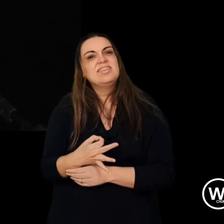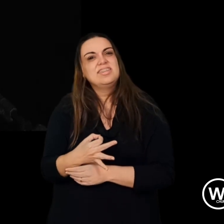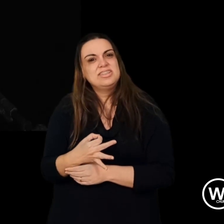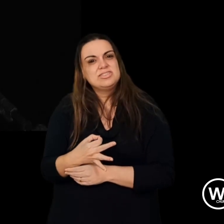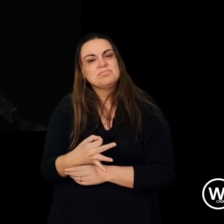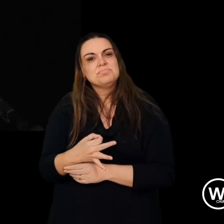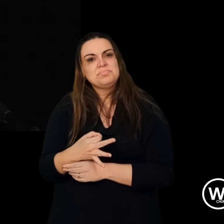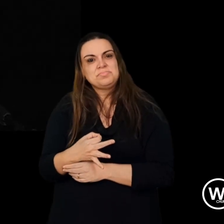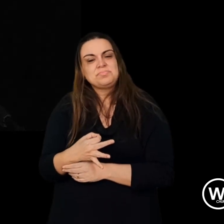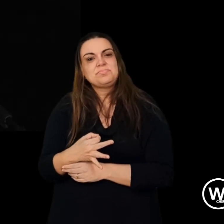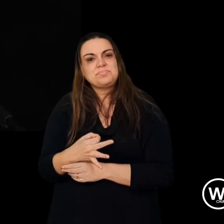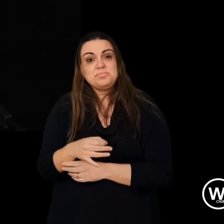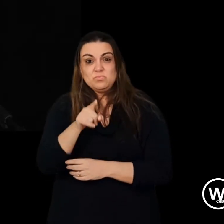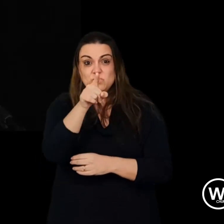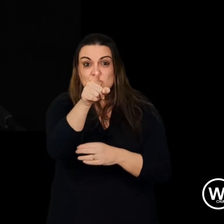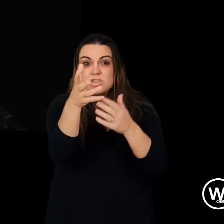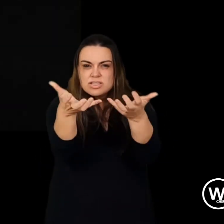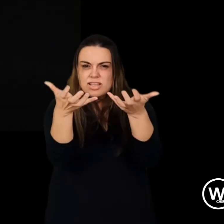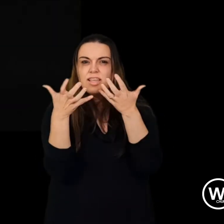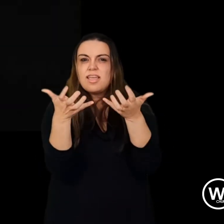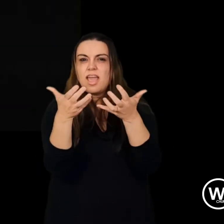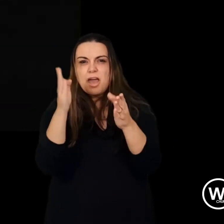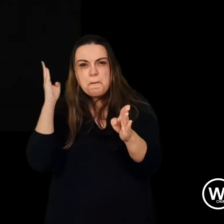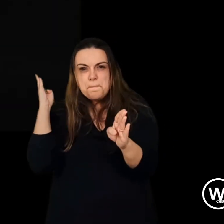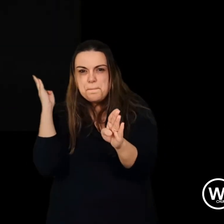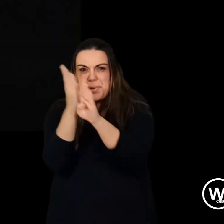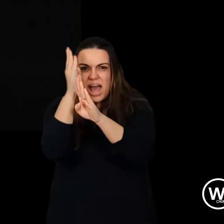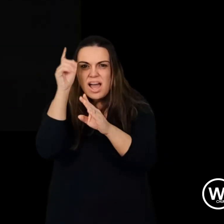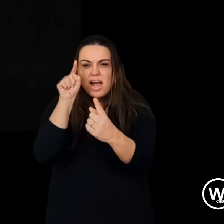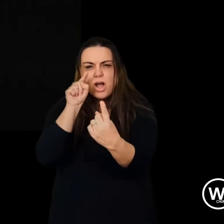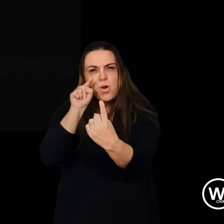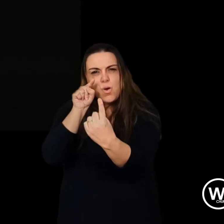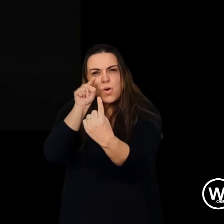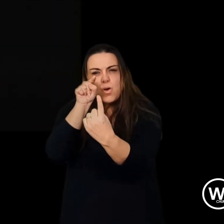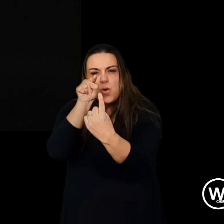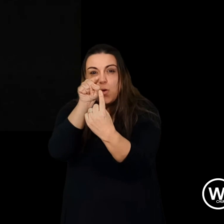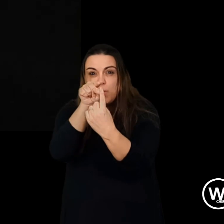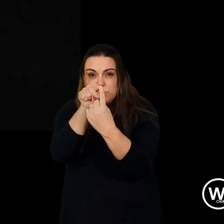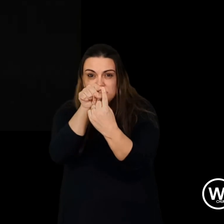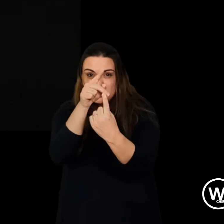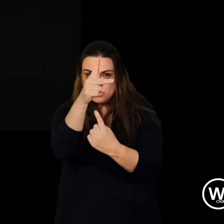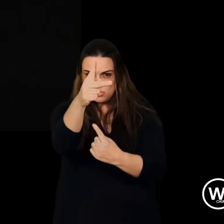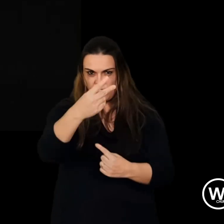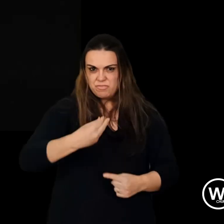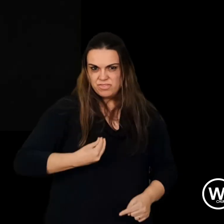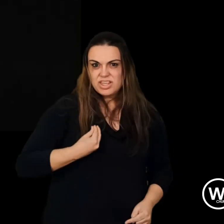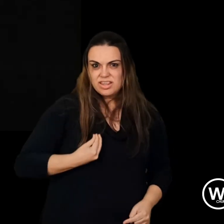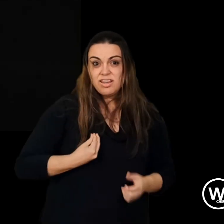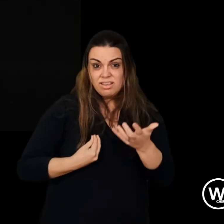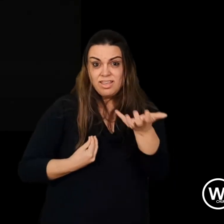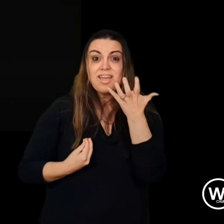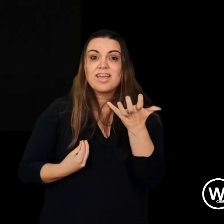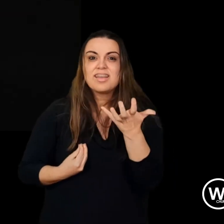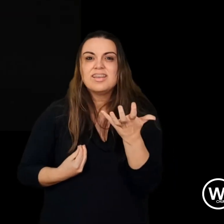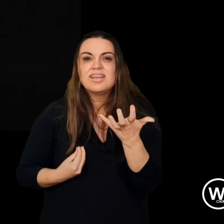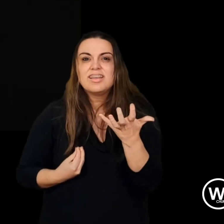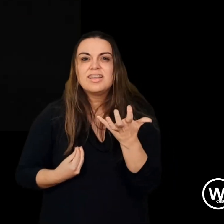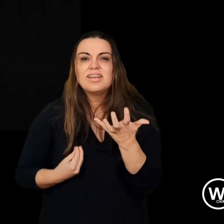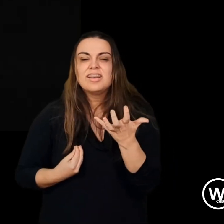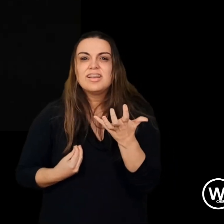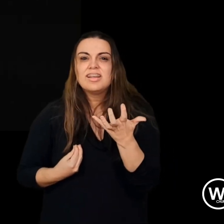dizendo. Você quer descobrir o alvo que Deus tem para a sua vida?